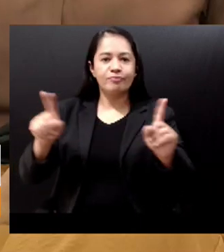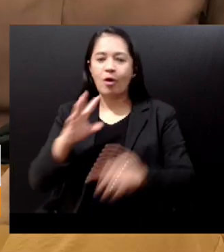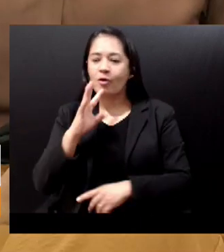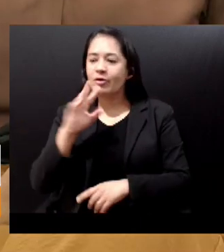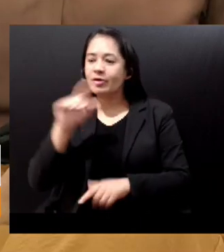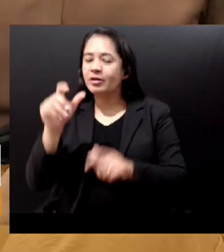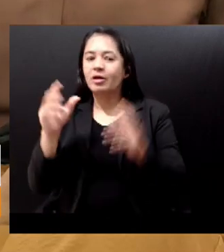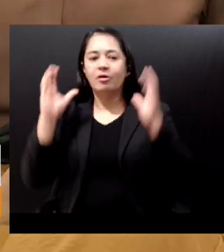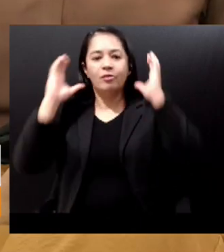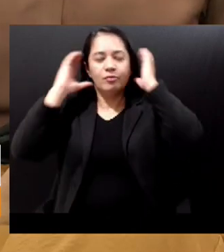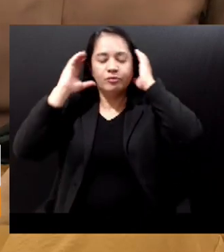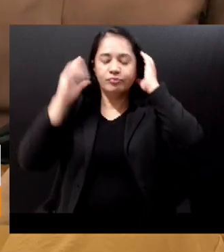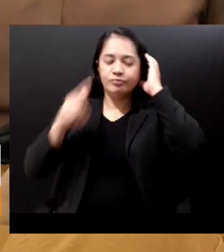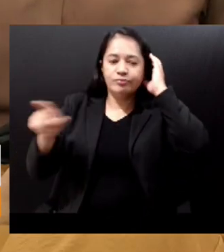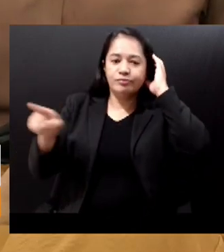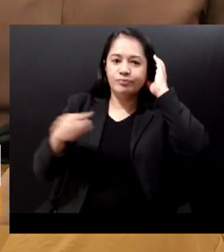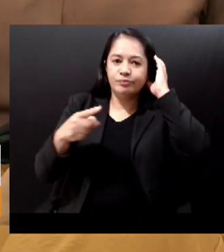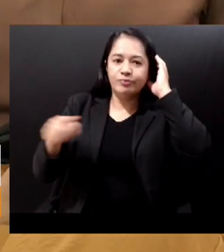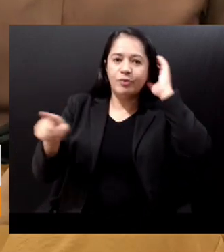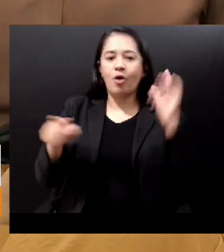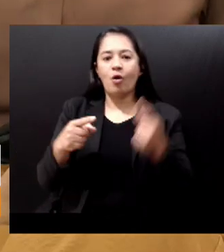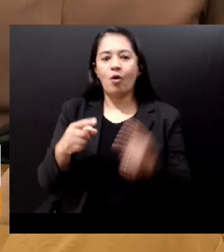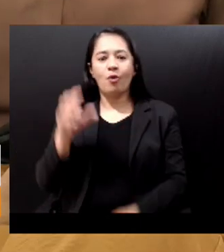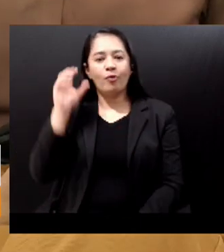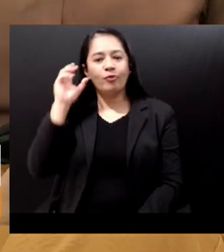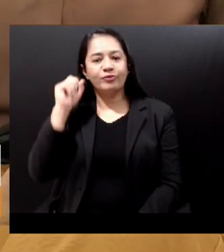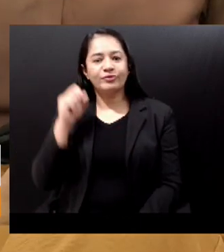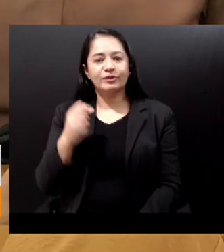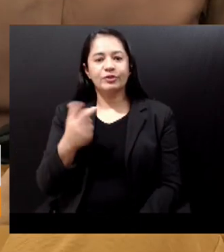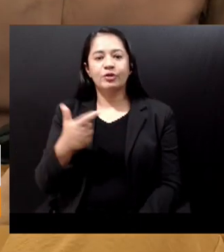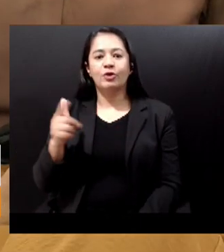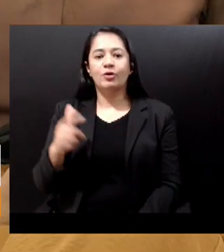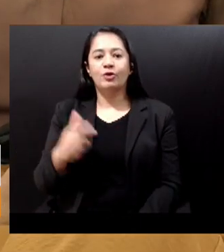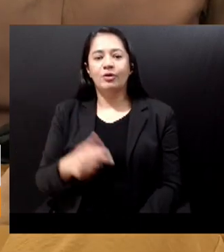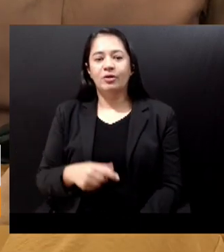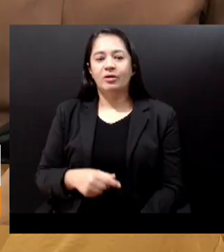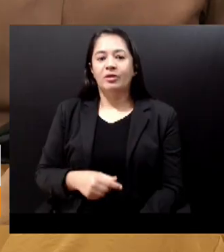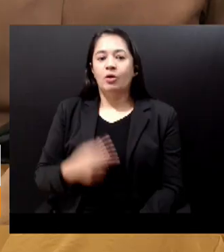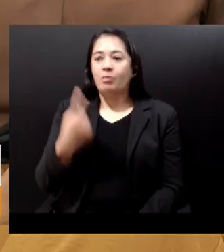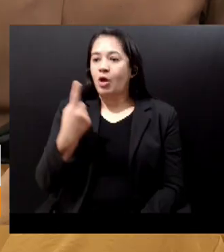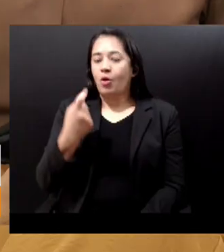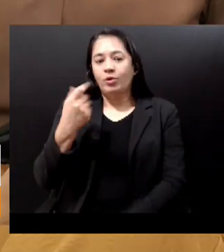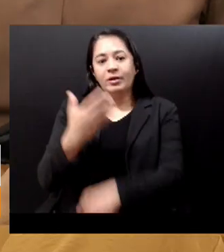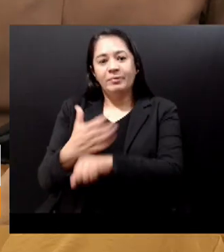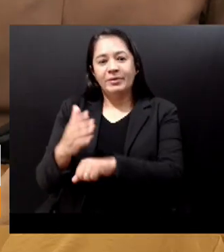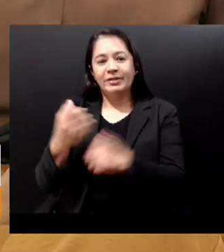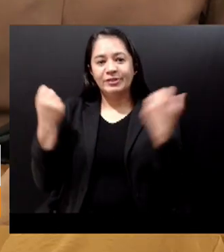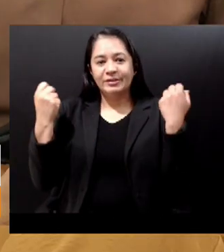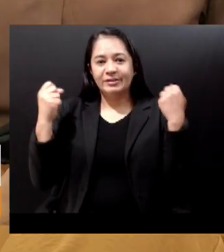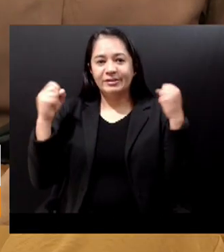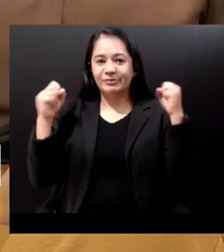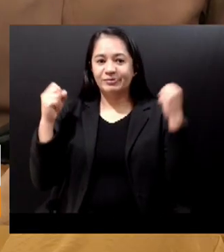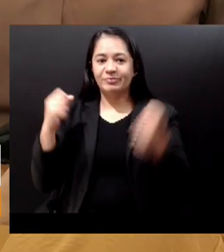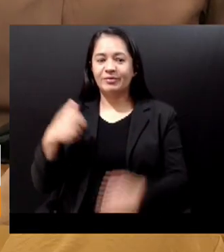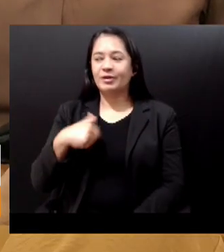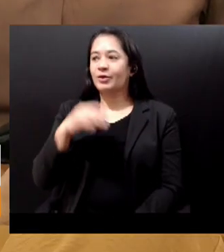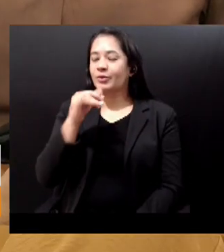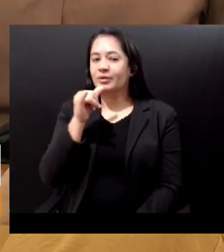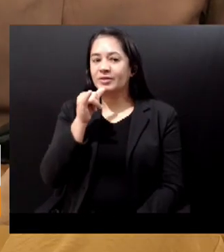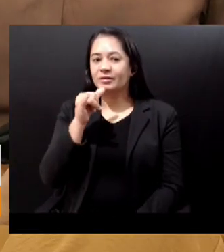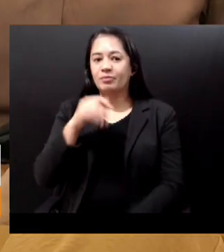outros benefícios envolvidos nessa única prática de exercícios. Para mim, por exemplo, o momento ali